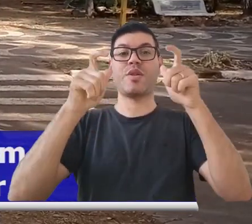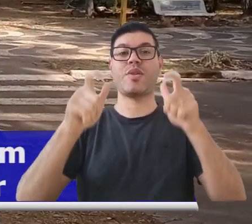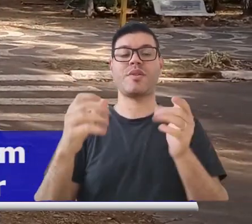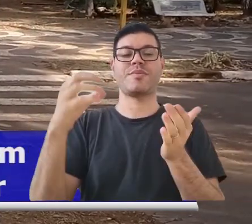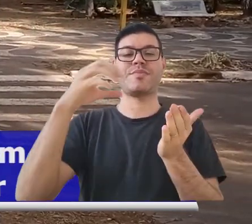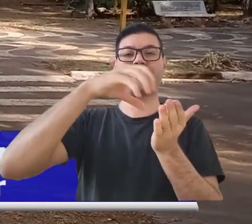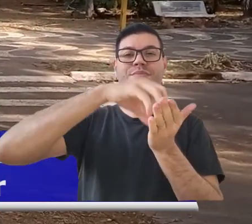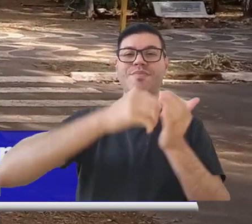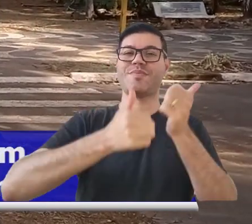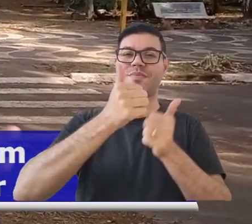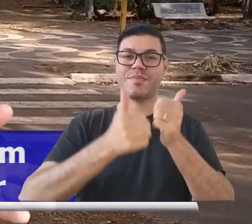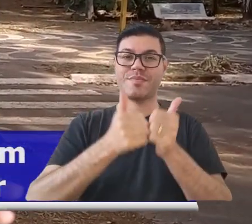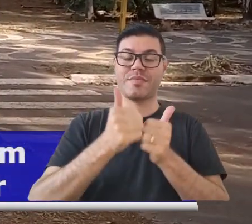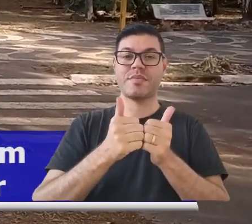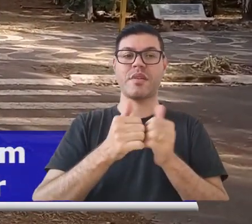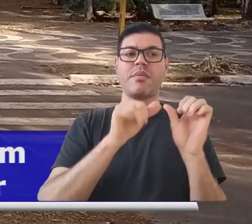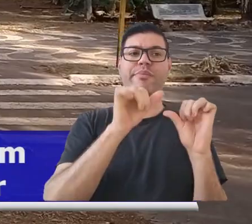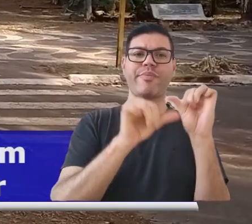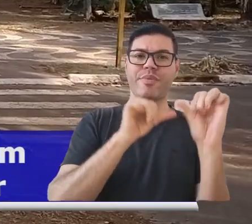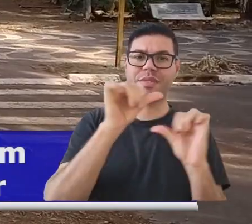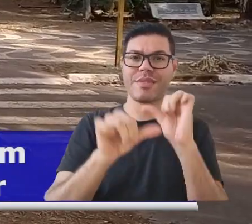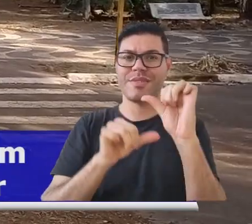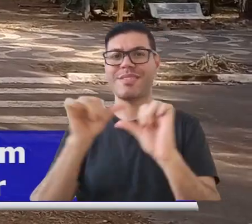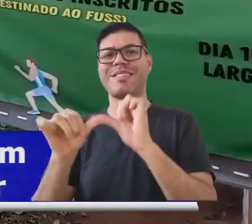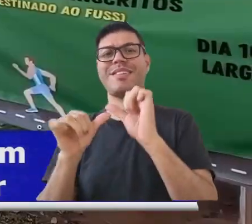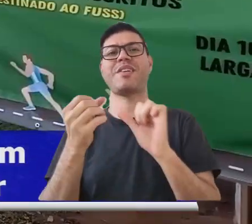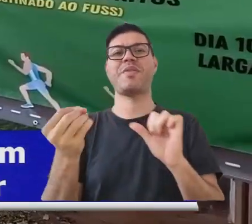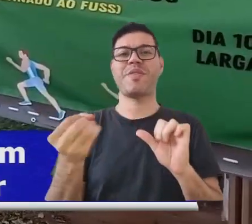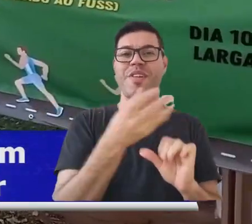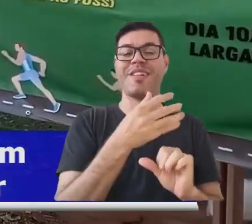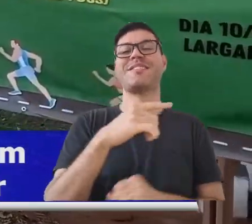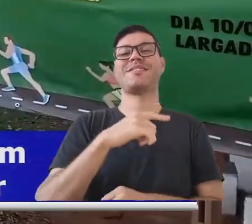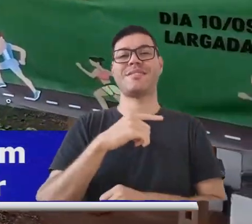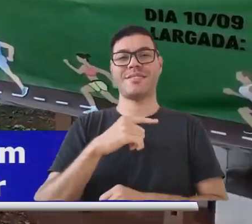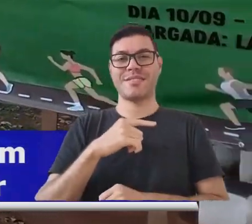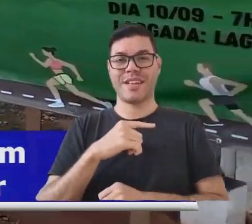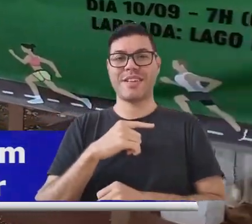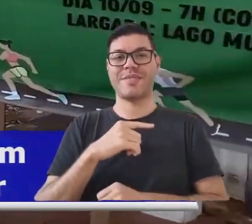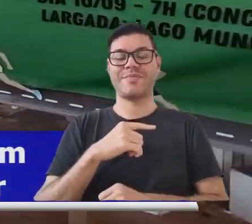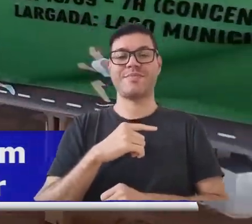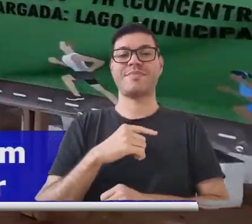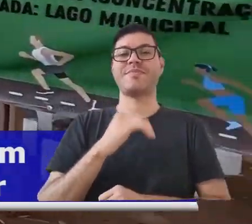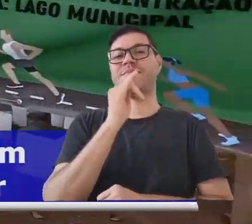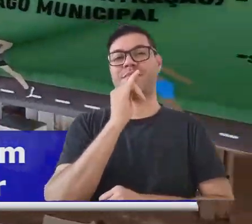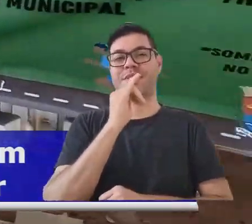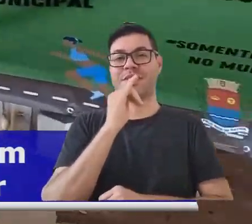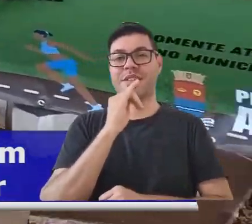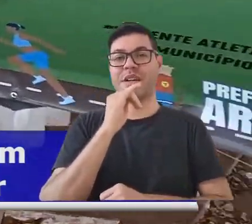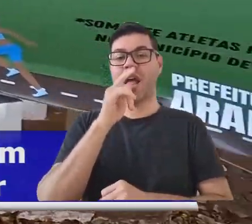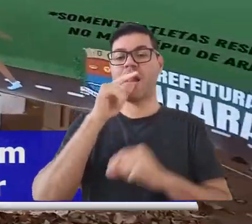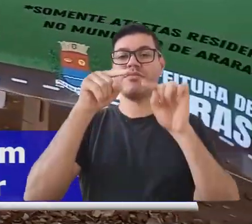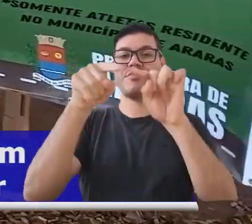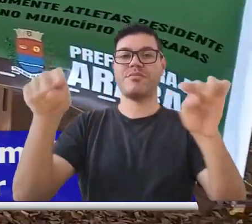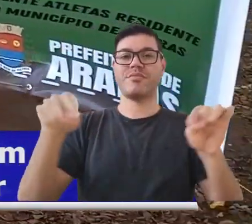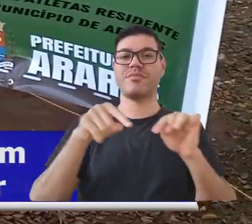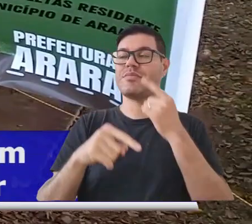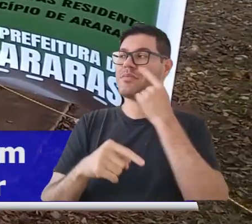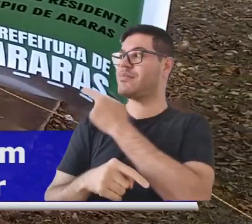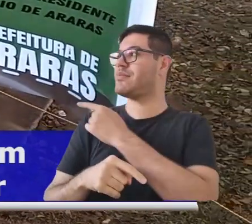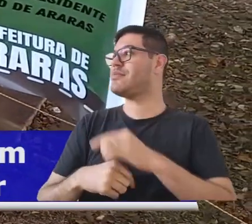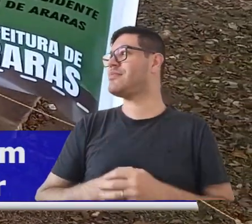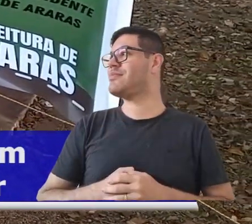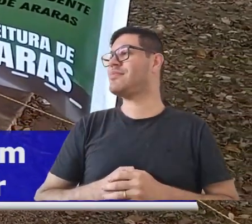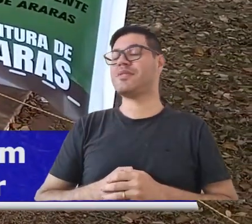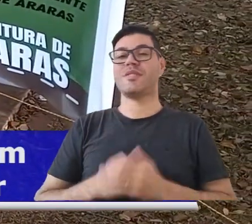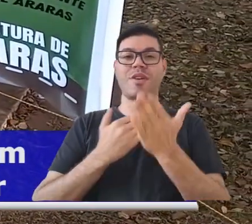Esportes Nelson Rieger. Teremos algumas modificações, algumas melhorias, né? Entre elas, nós vamos fechar aqui o Lago Municipal, onde a largada